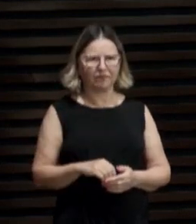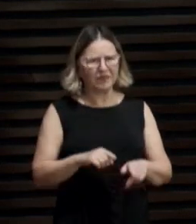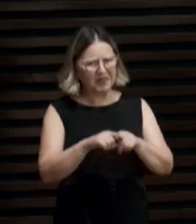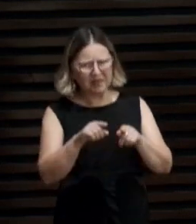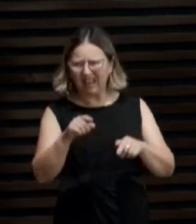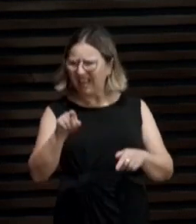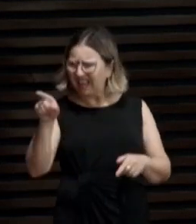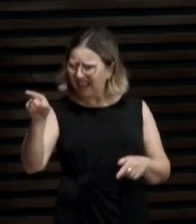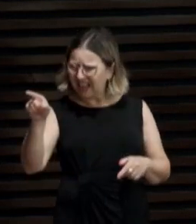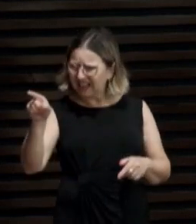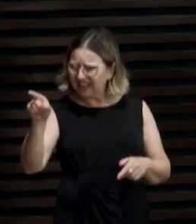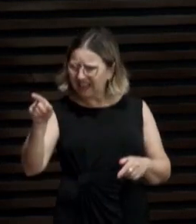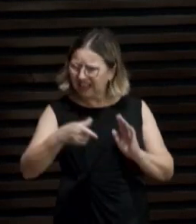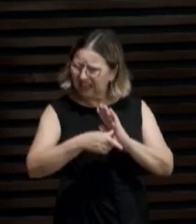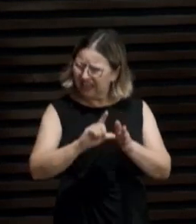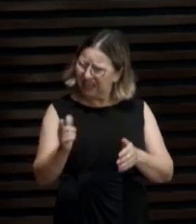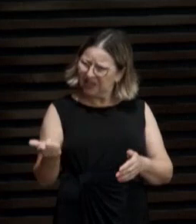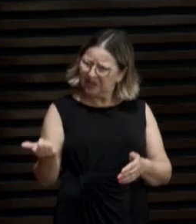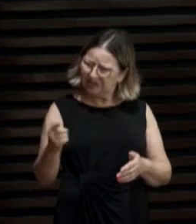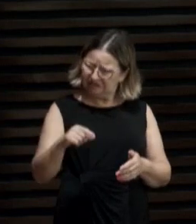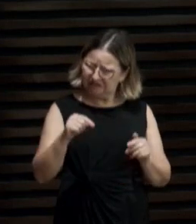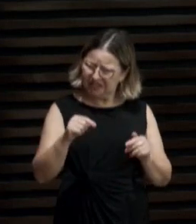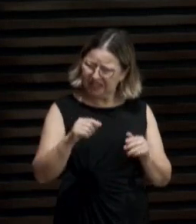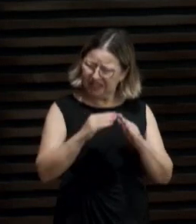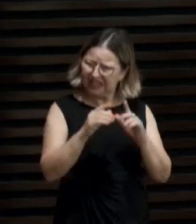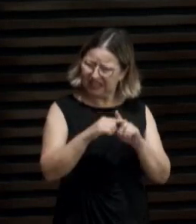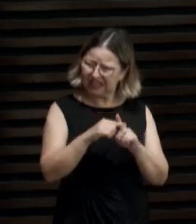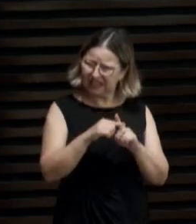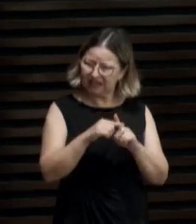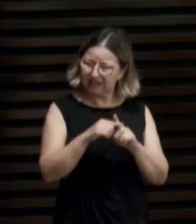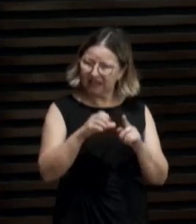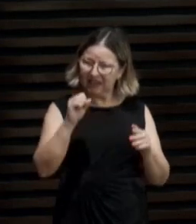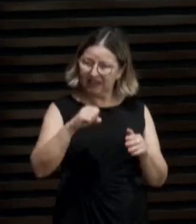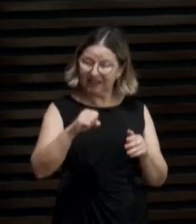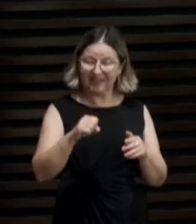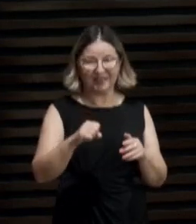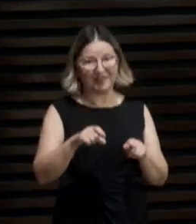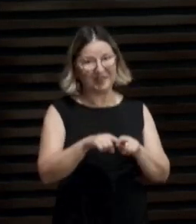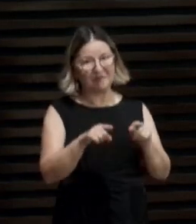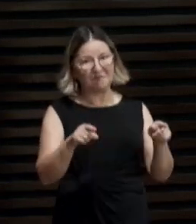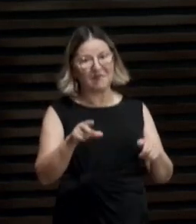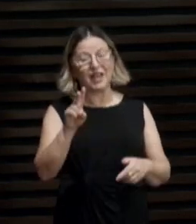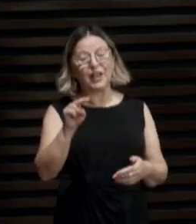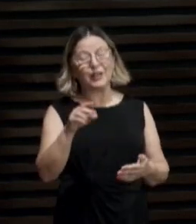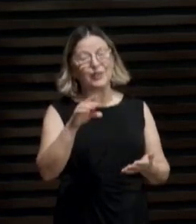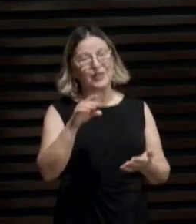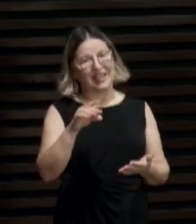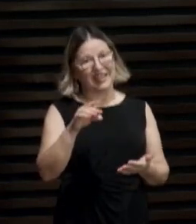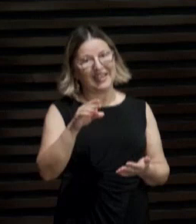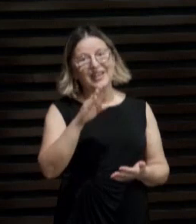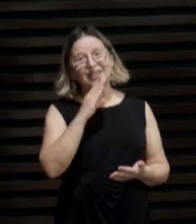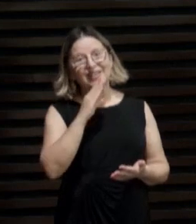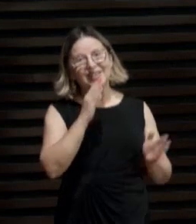meio, sim, mas ela nunca conheceu a Jesus Cristo. De fato, nunca conheceu a Jesus Cristo.